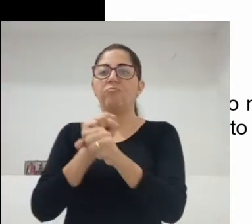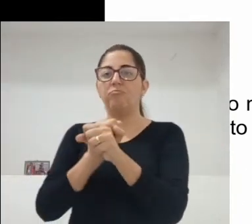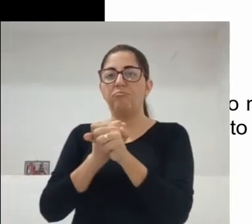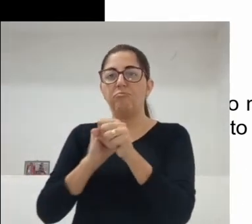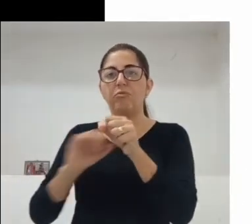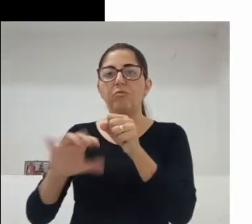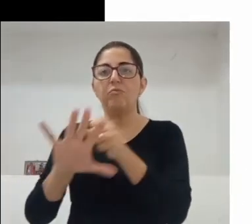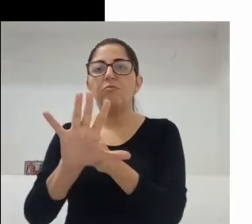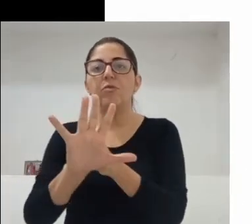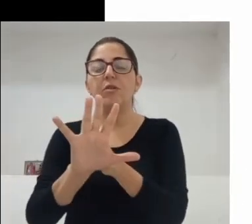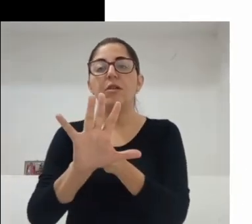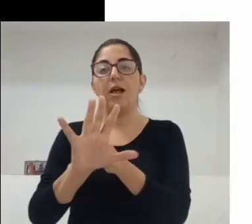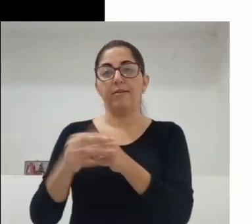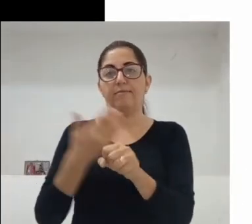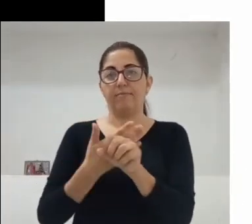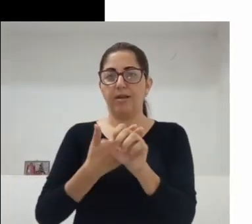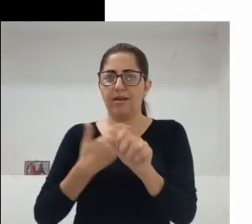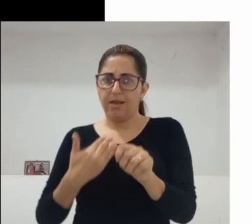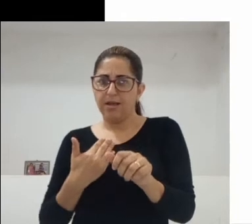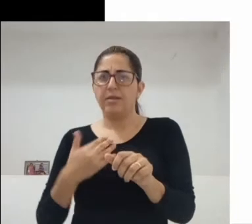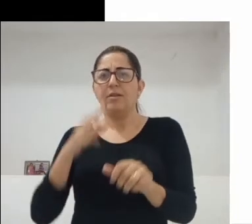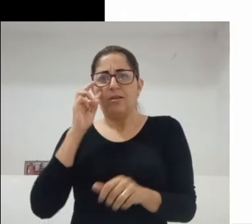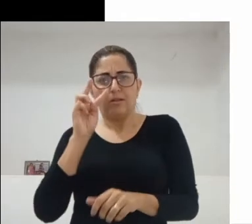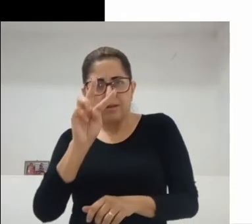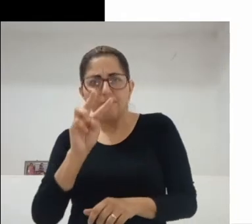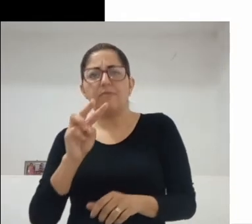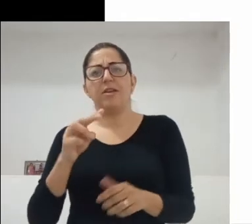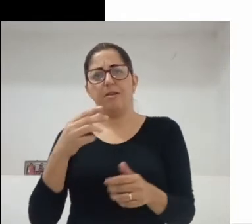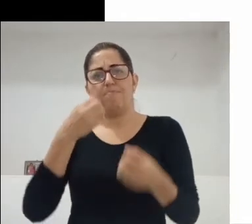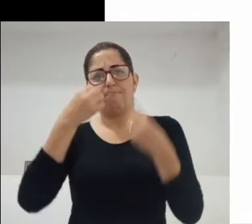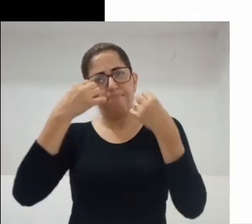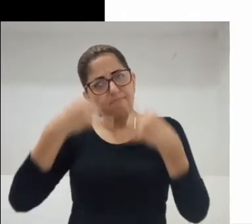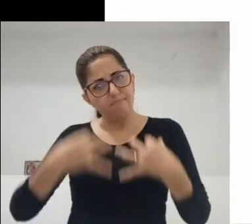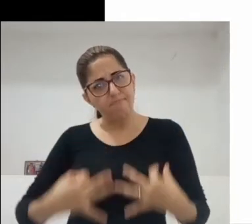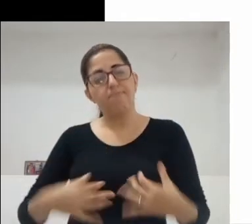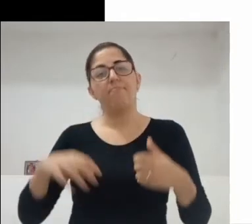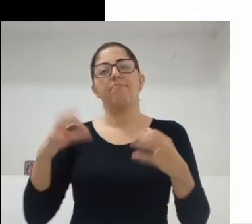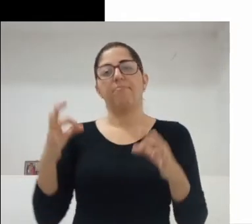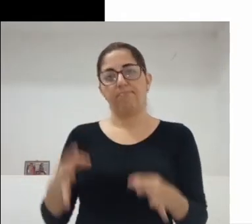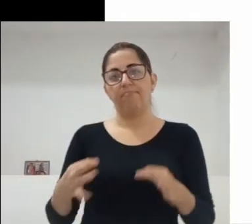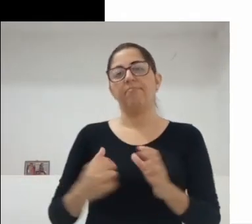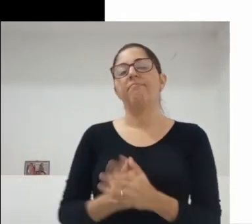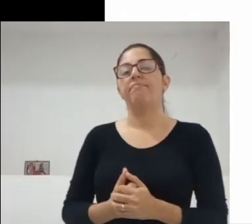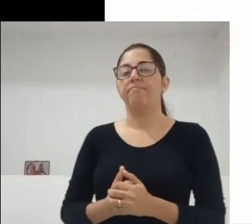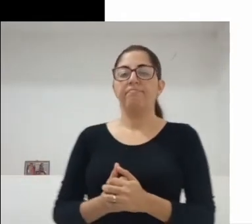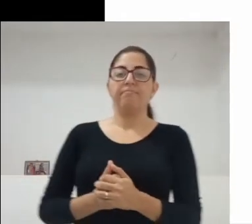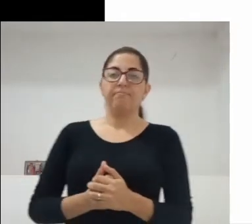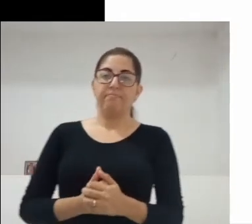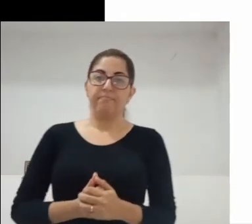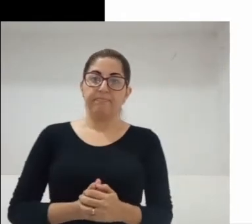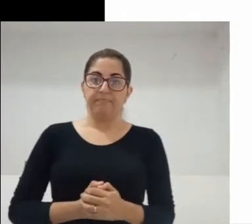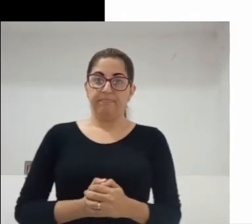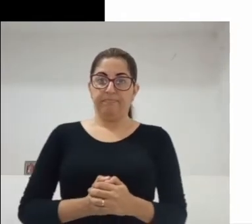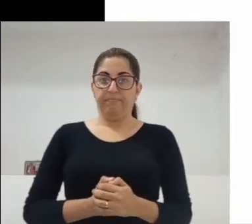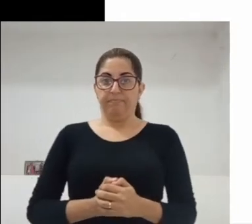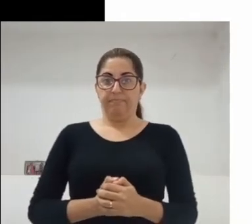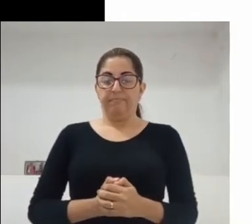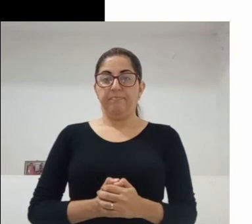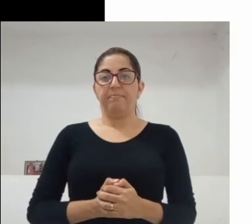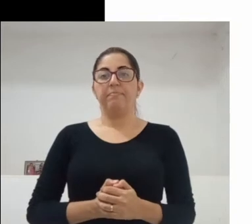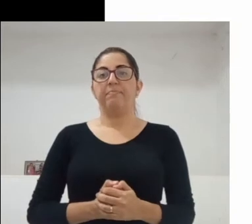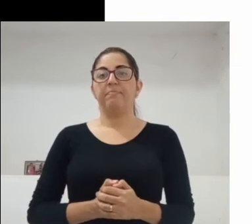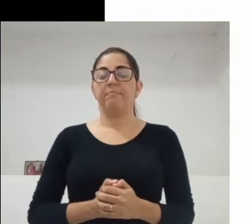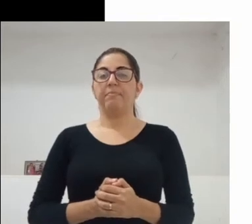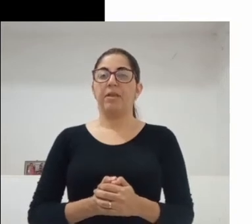de perceber, né? Nesse slide anterior aqui que eu mostrei para vocês, a gente consegue visualizar bem essa explicação,